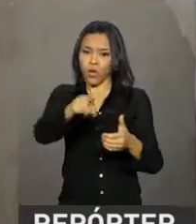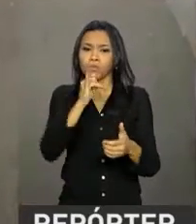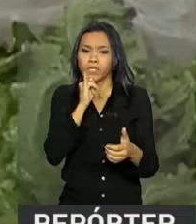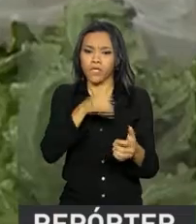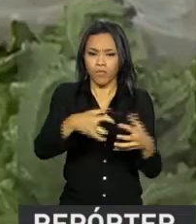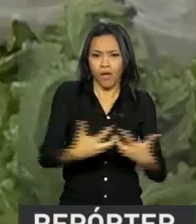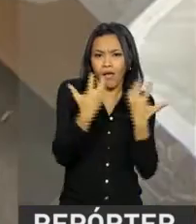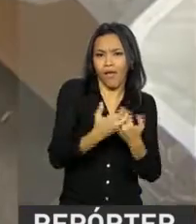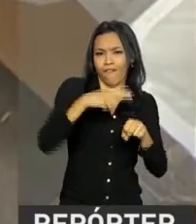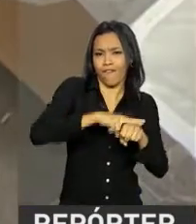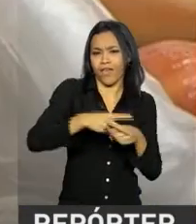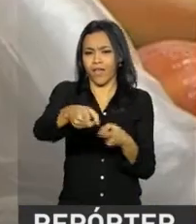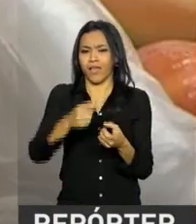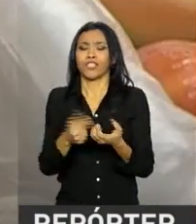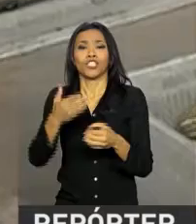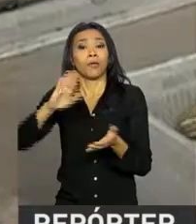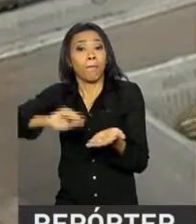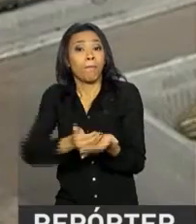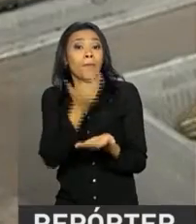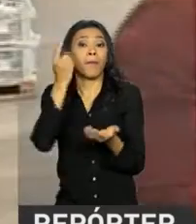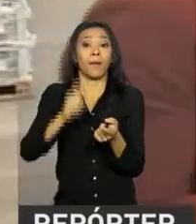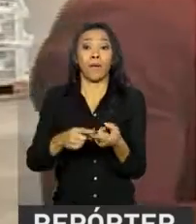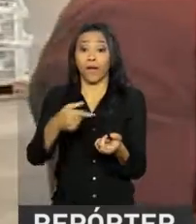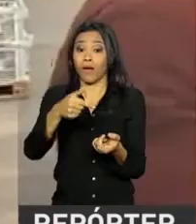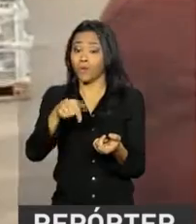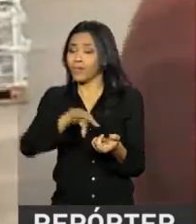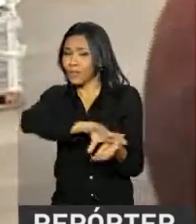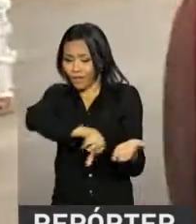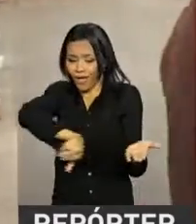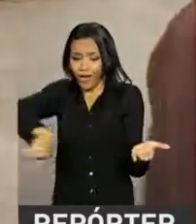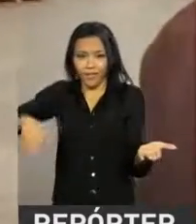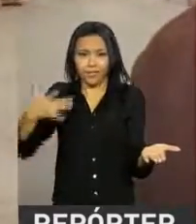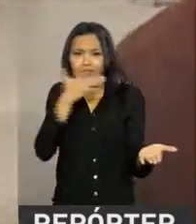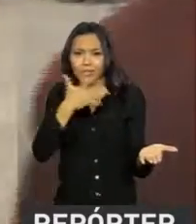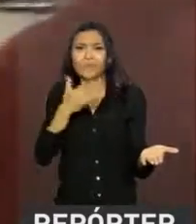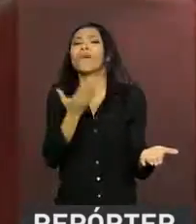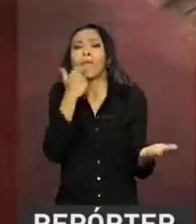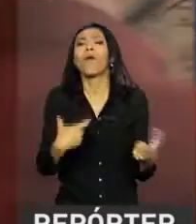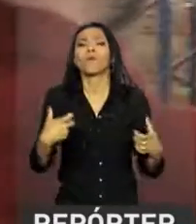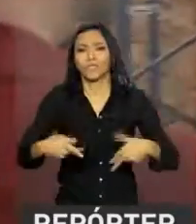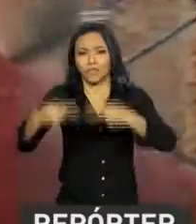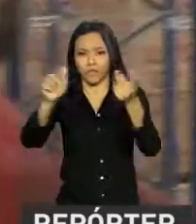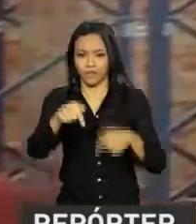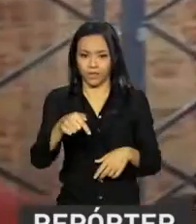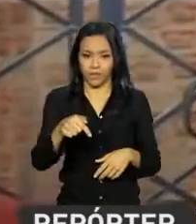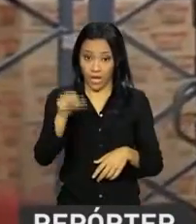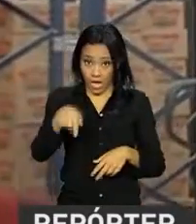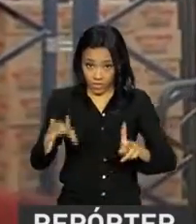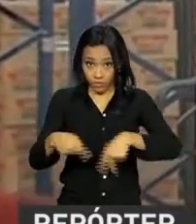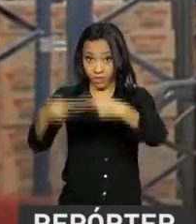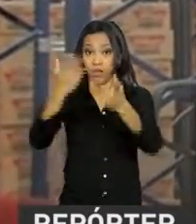alface mamão abóbora tomate escarola fernando para onde vai todo esse alimento doado essa doação vai para a